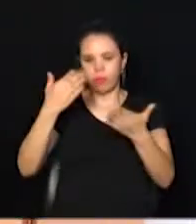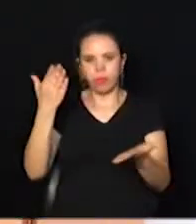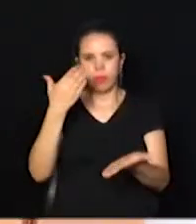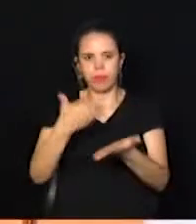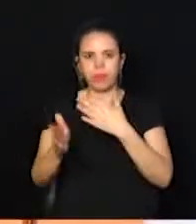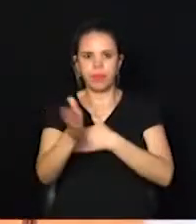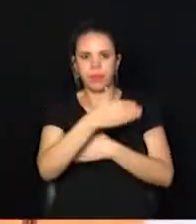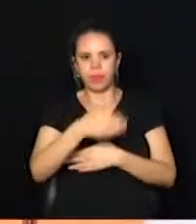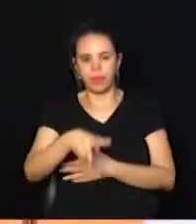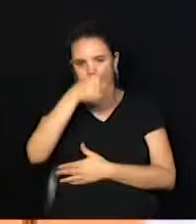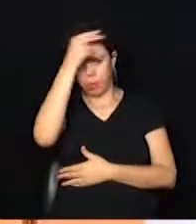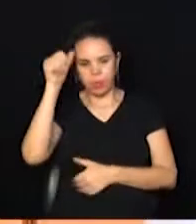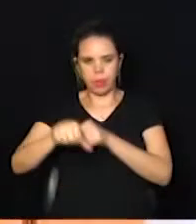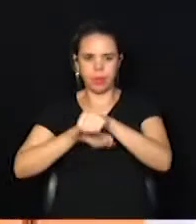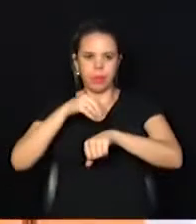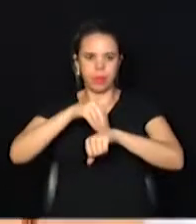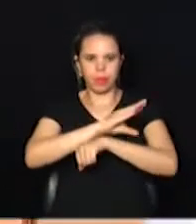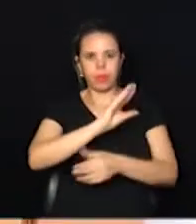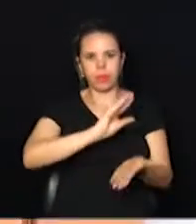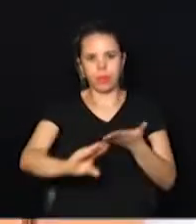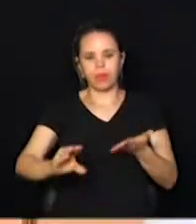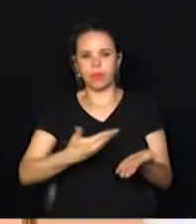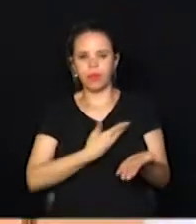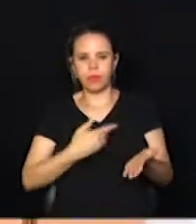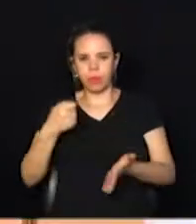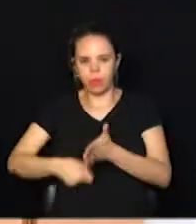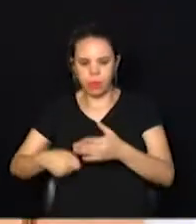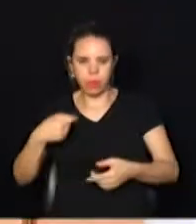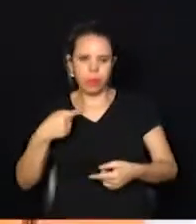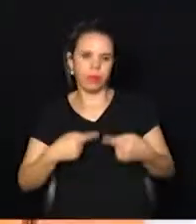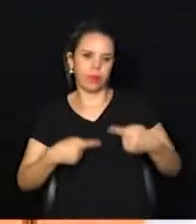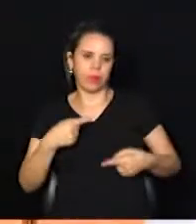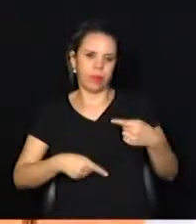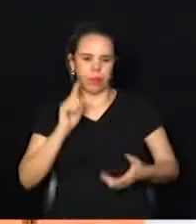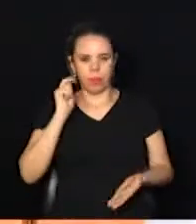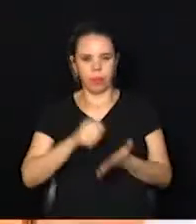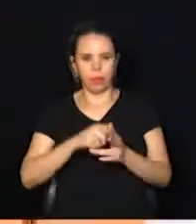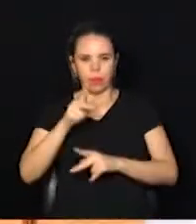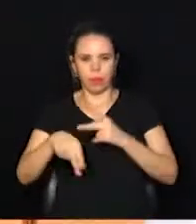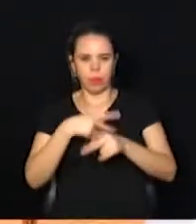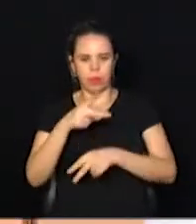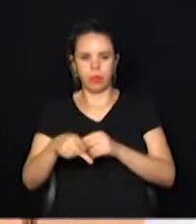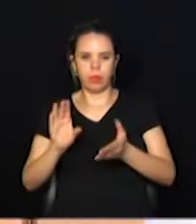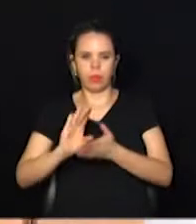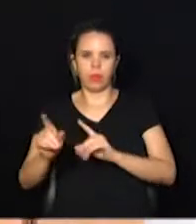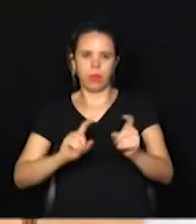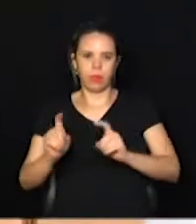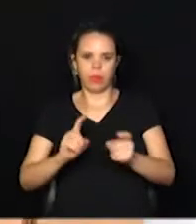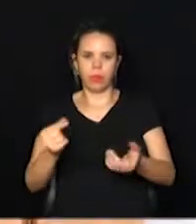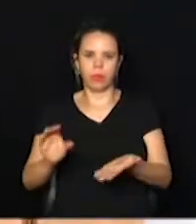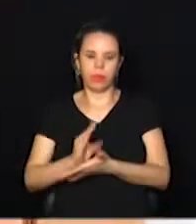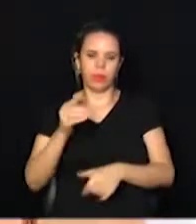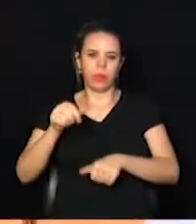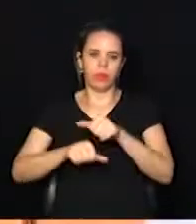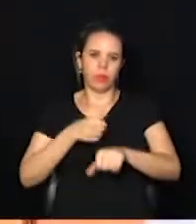prefeitura, transferindo parcela do poder político para a decisão popular com as assembleias de orçamento participativo, invertendo